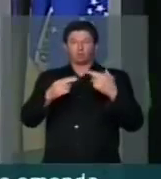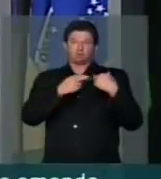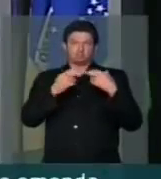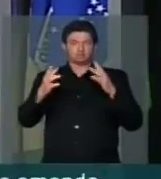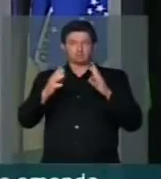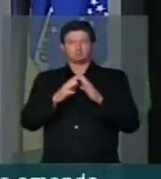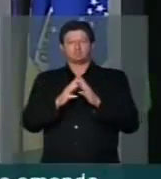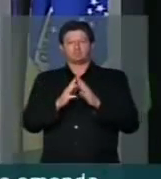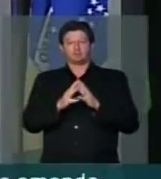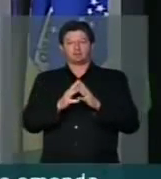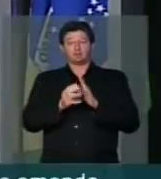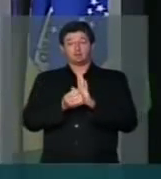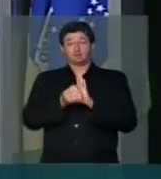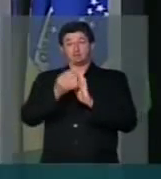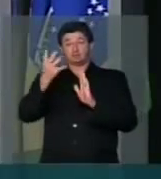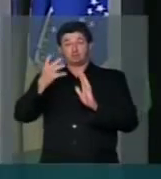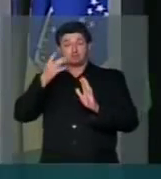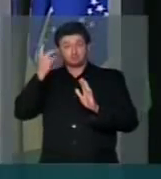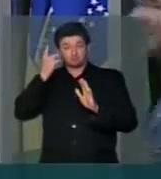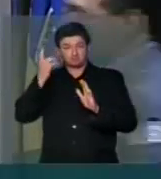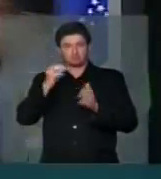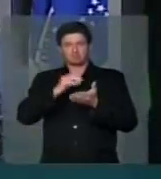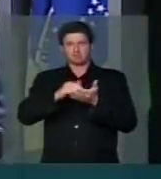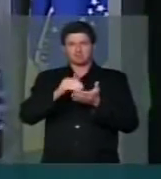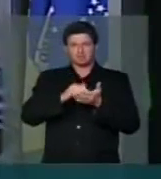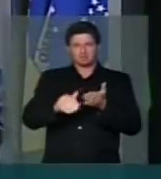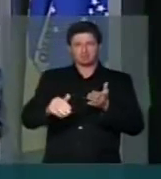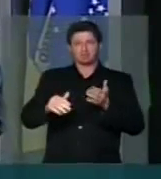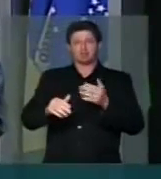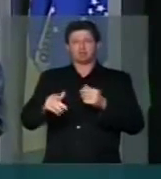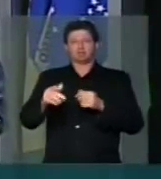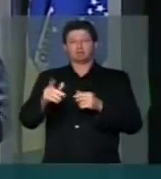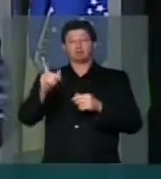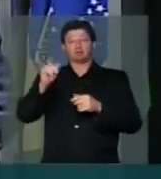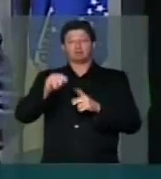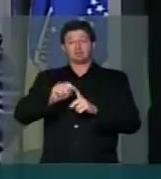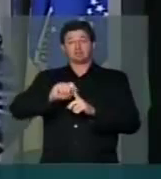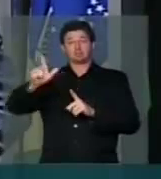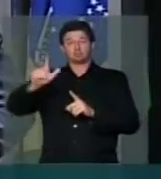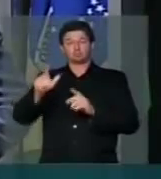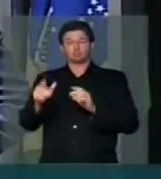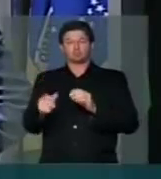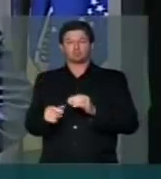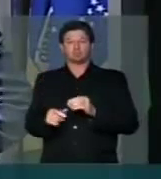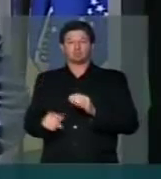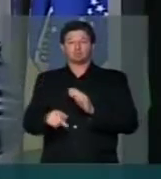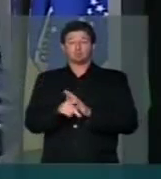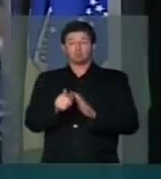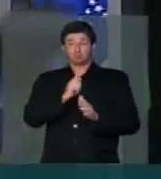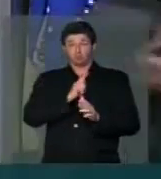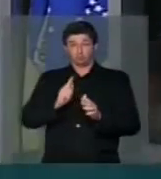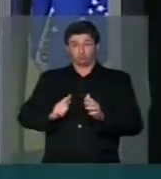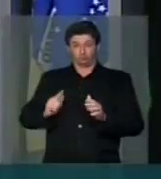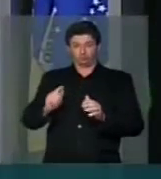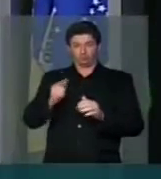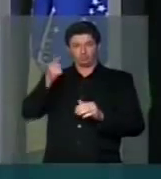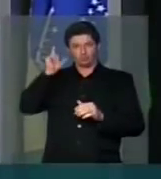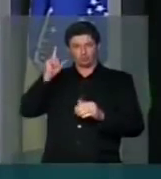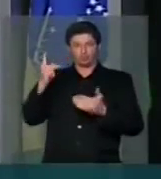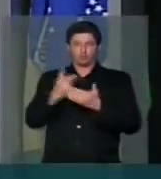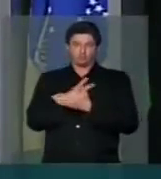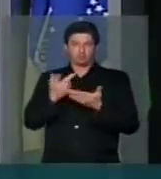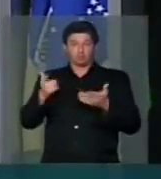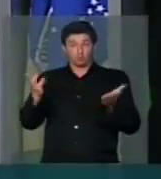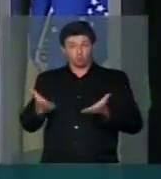fato de diversos parlamentares, secretários de Estado, serem exonerados pelos seus governadores na data de ontem e